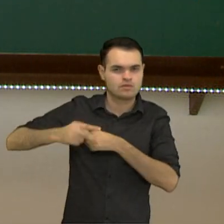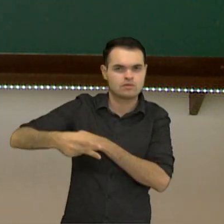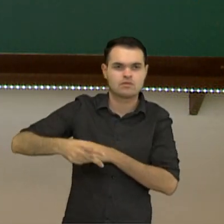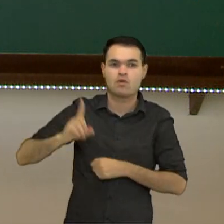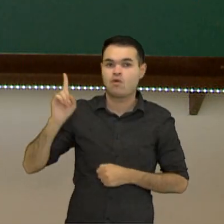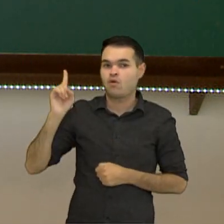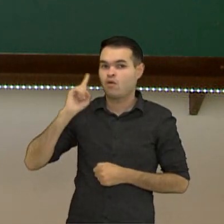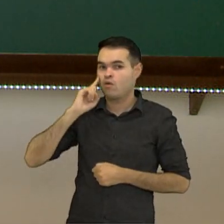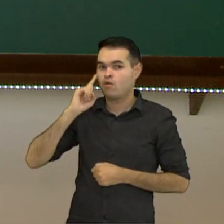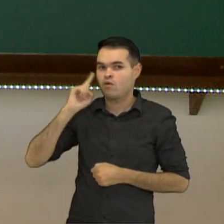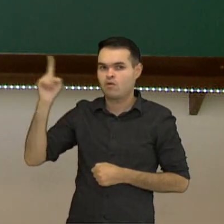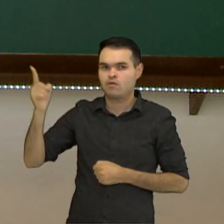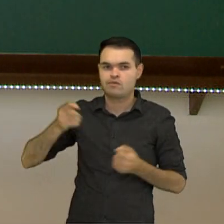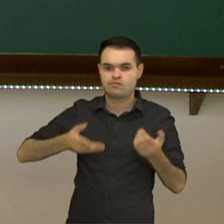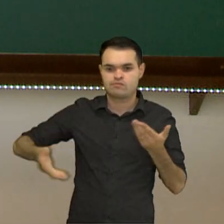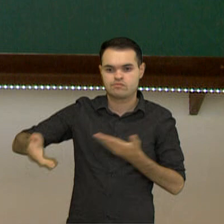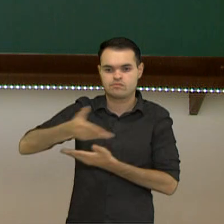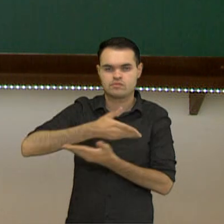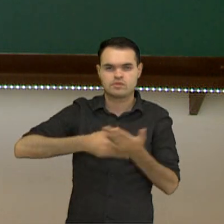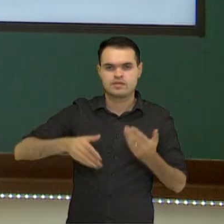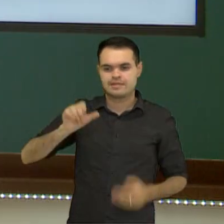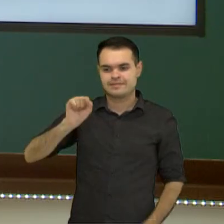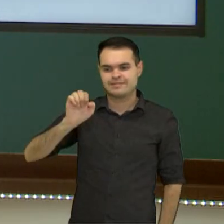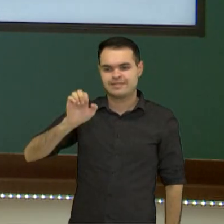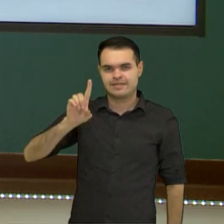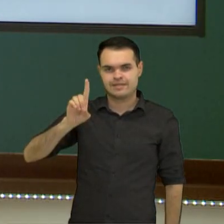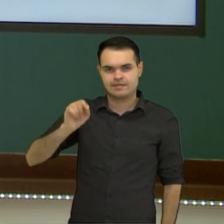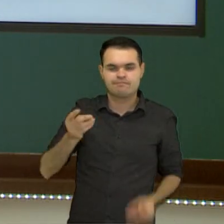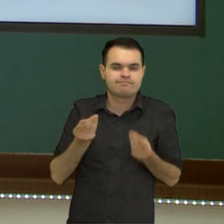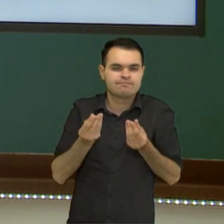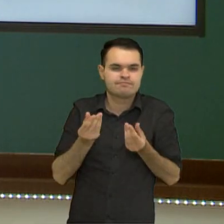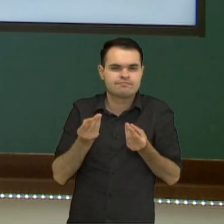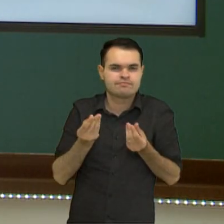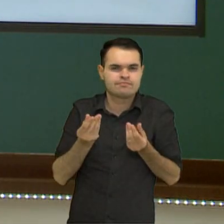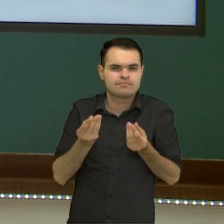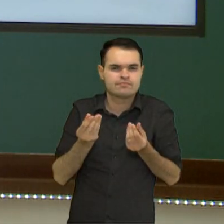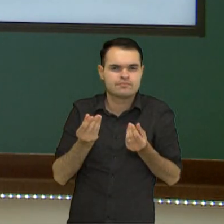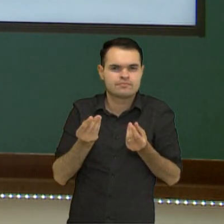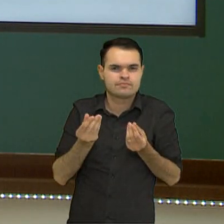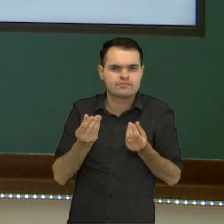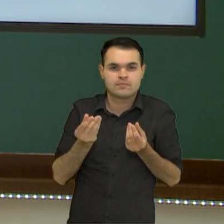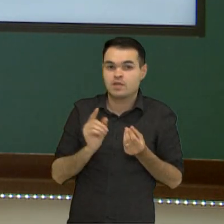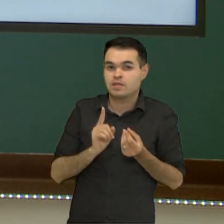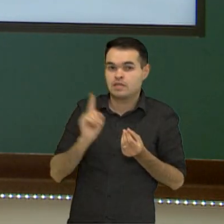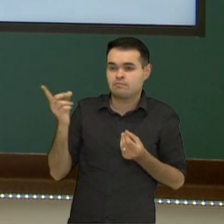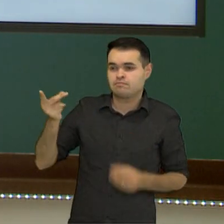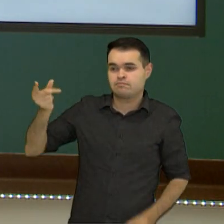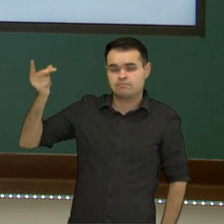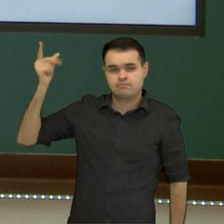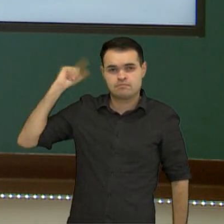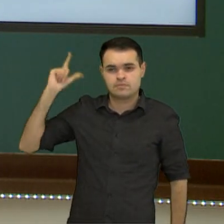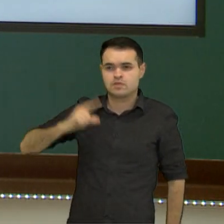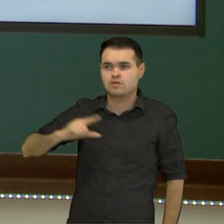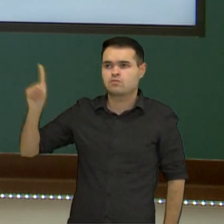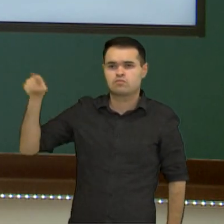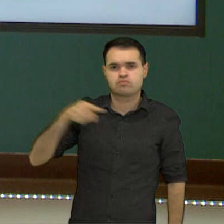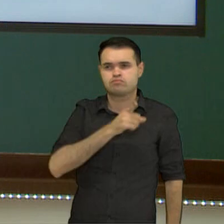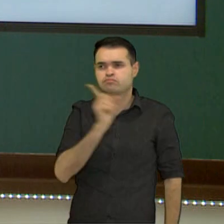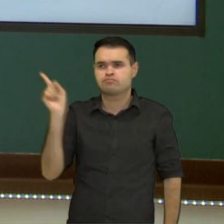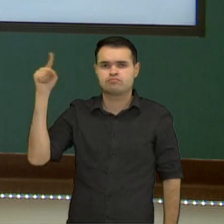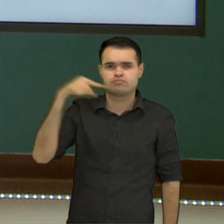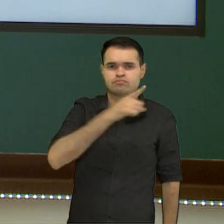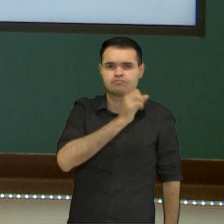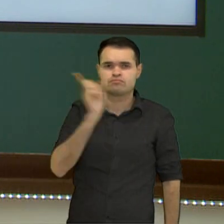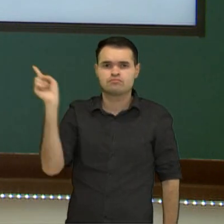a rota do comércio da seda na antiguidade, né? Então vejam que nós temos um comércio, esse